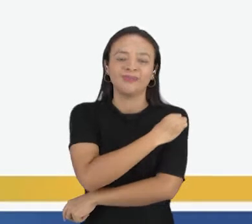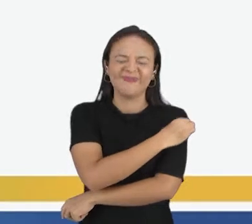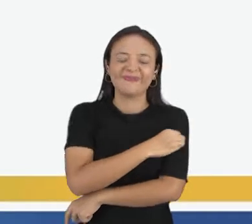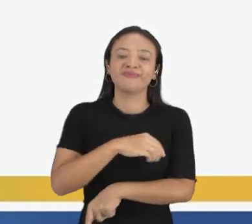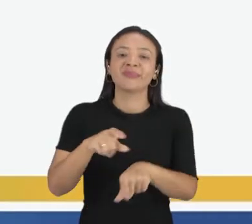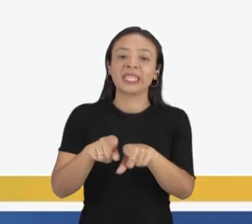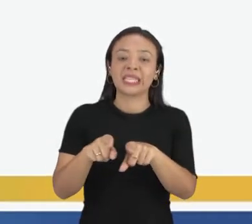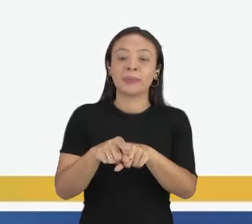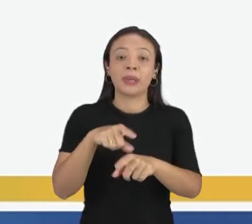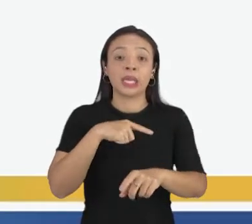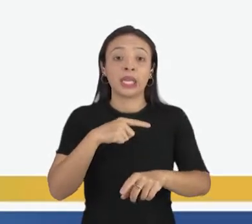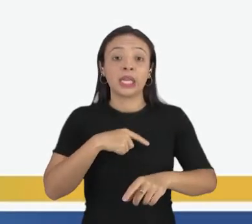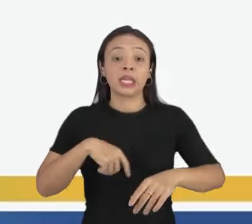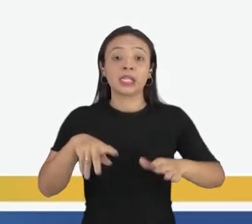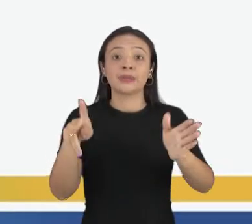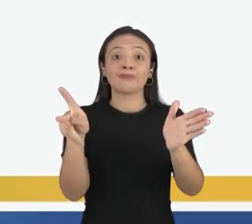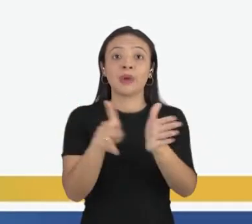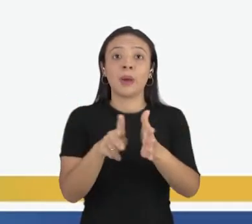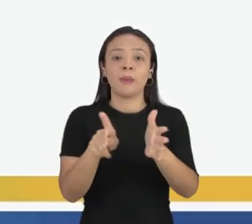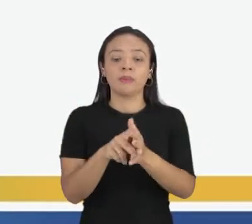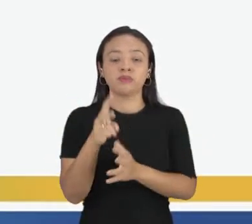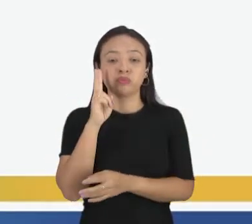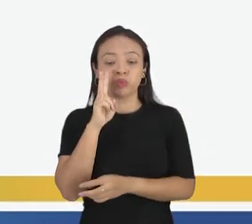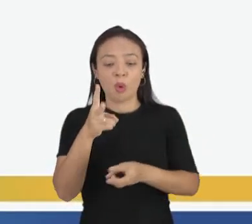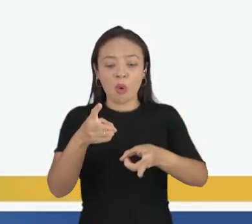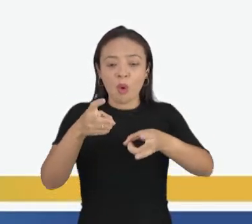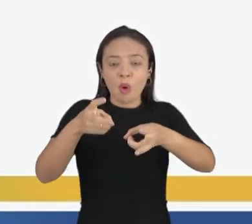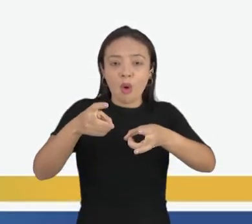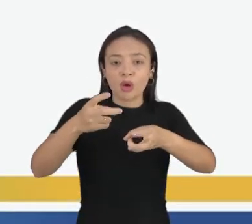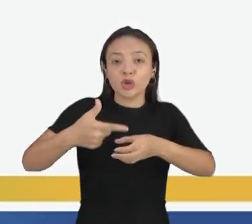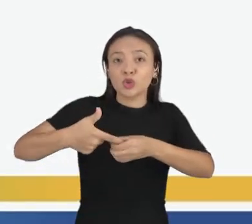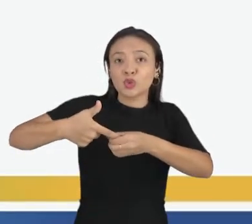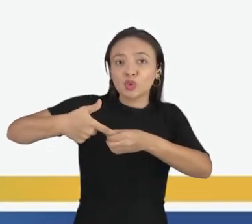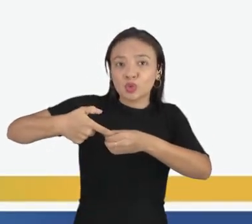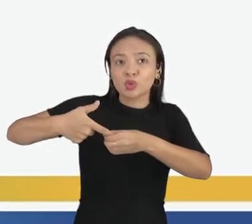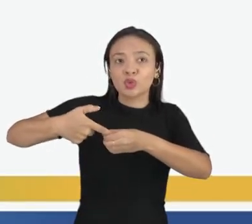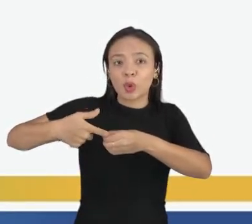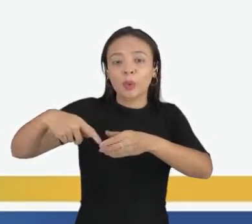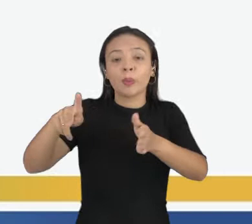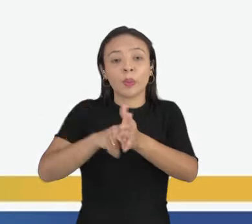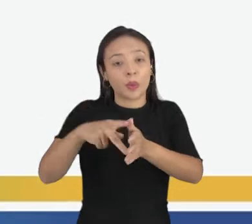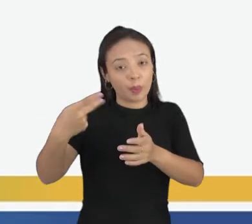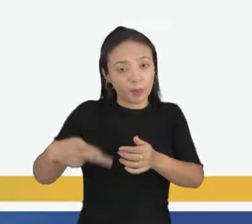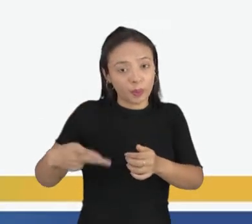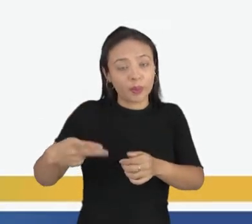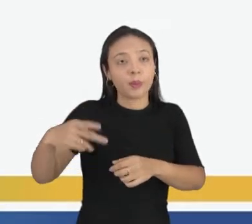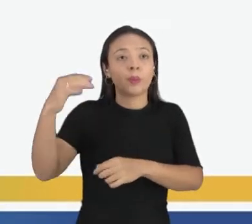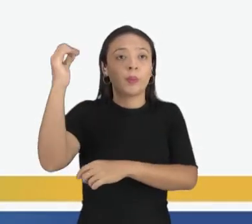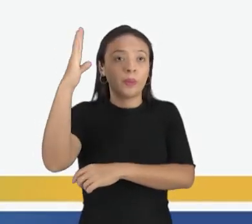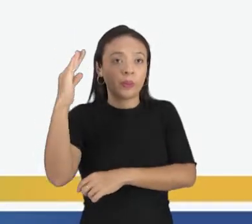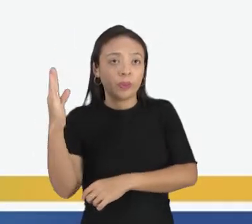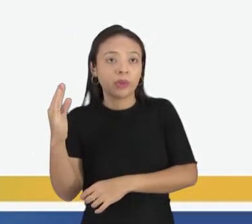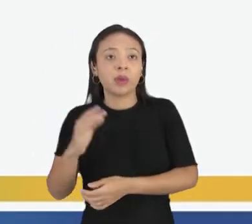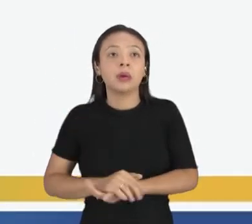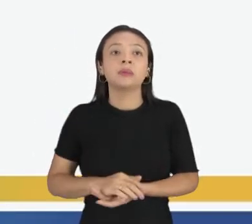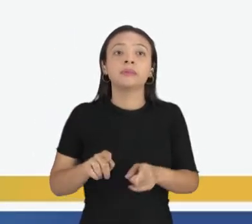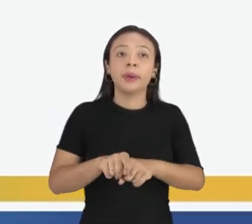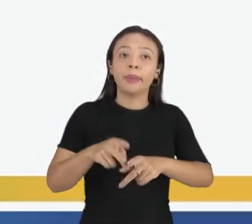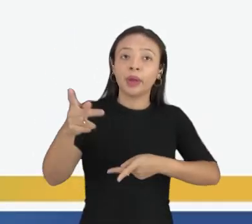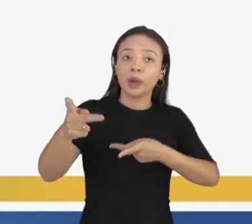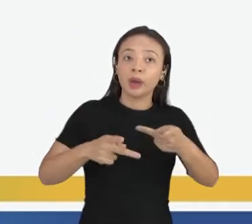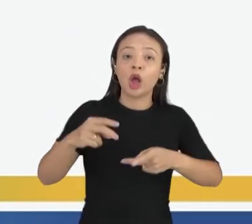trazer, né, visar essa produção de combustíveis, né, no nosso território nacional. O Programa